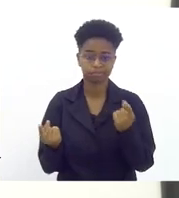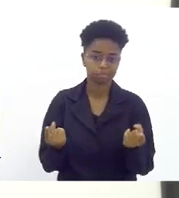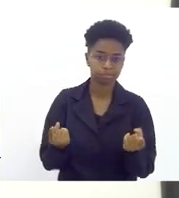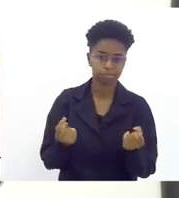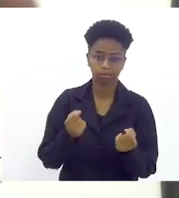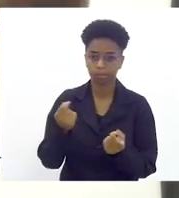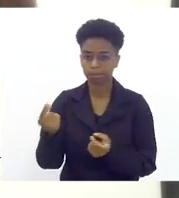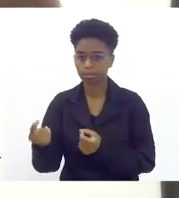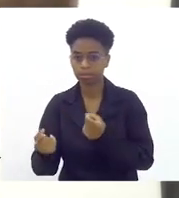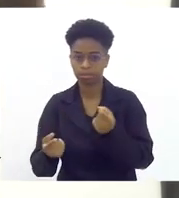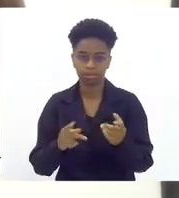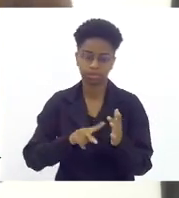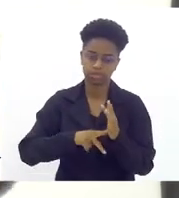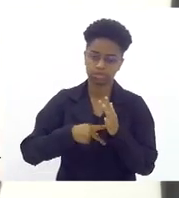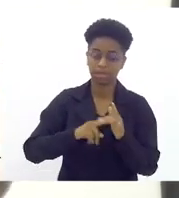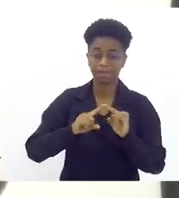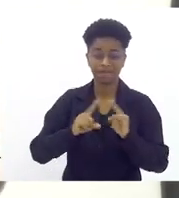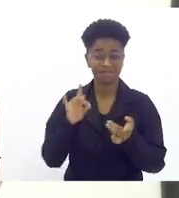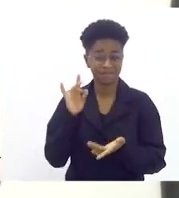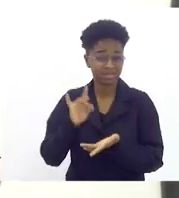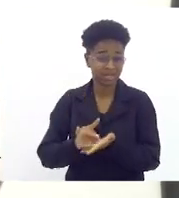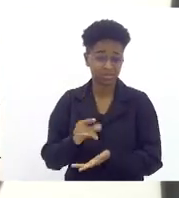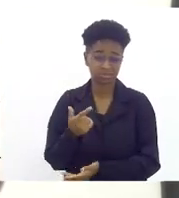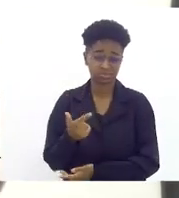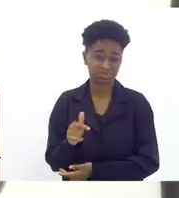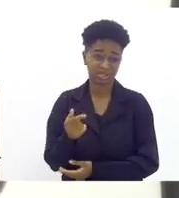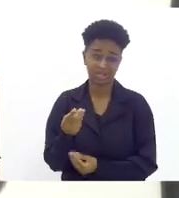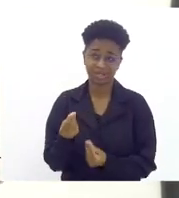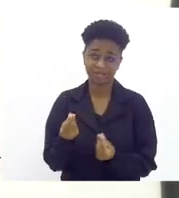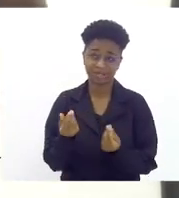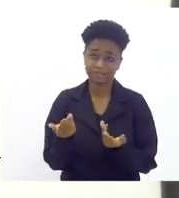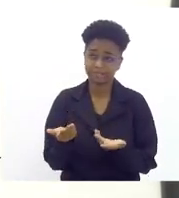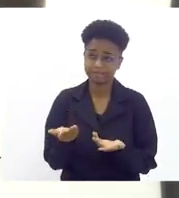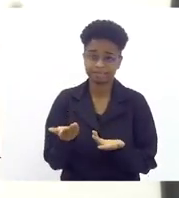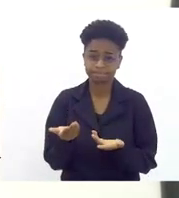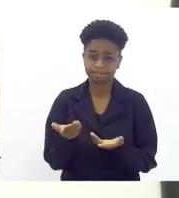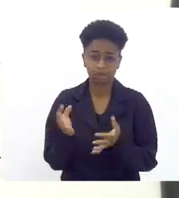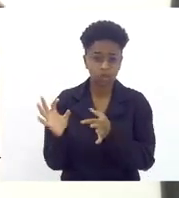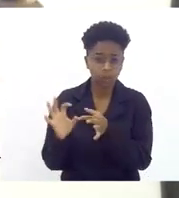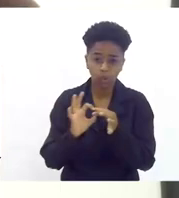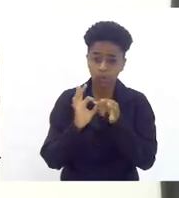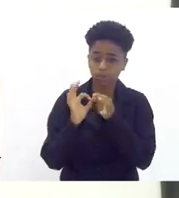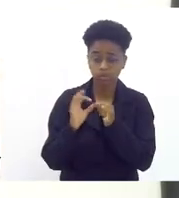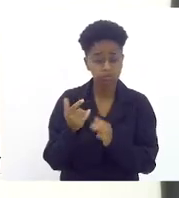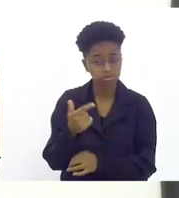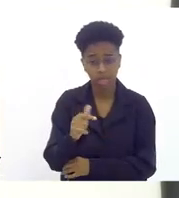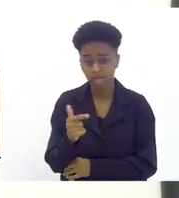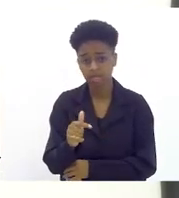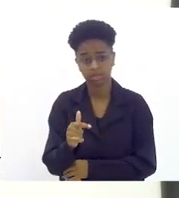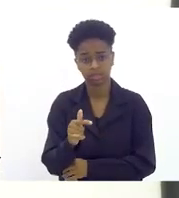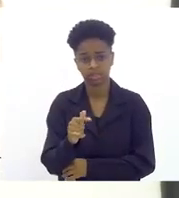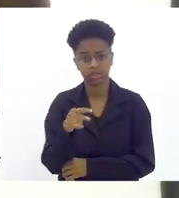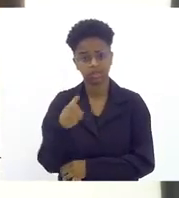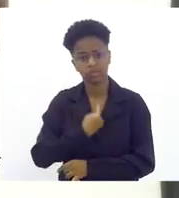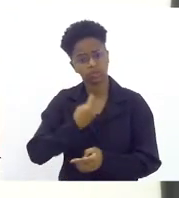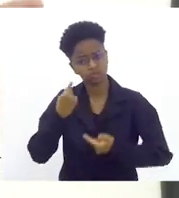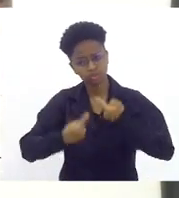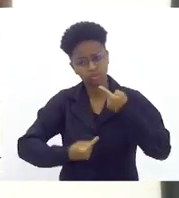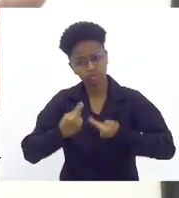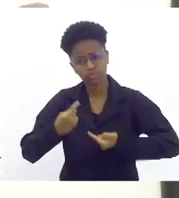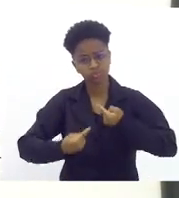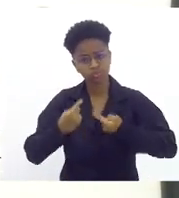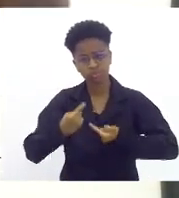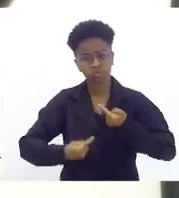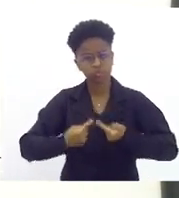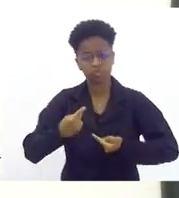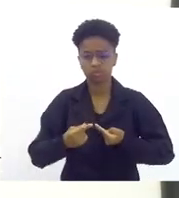sindicato, mas não existe, digamos assim, né, uma unidade em a gente fazer esse debate, elevar esse